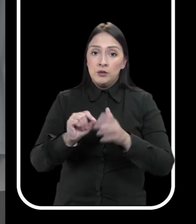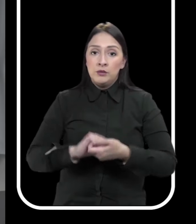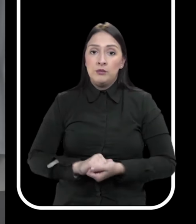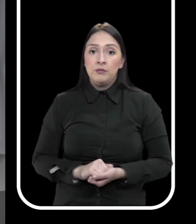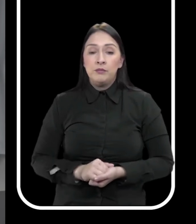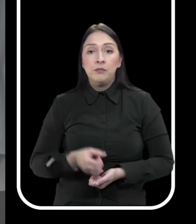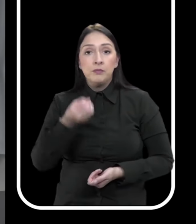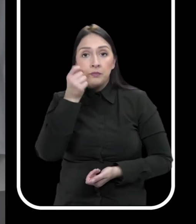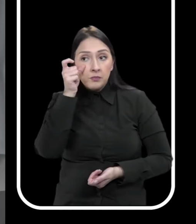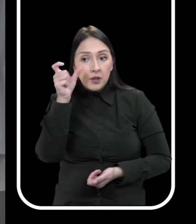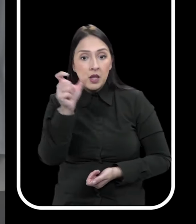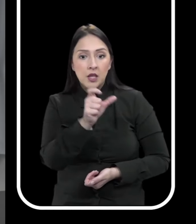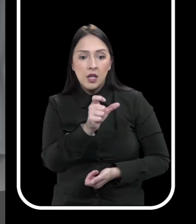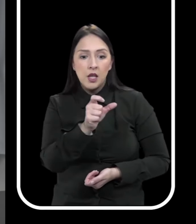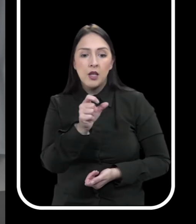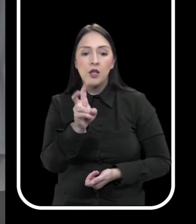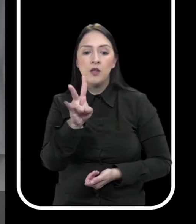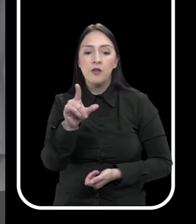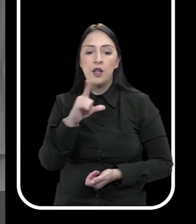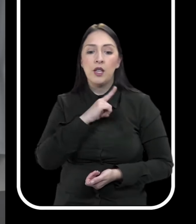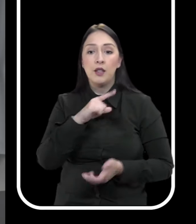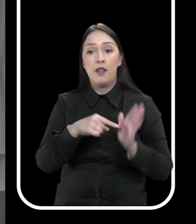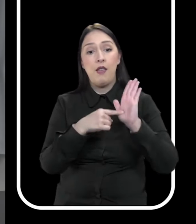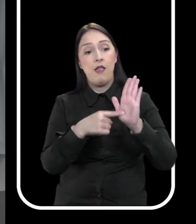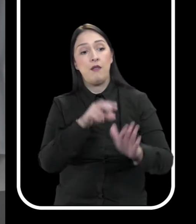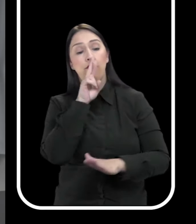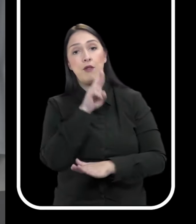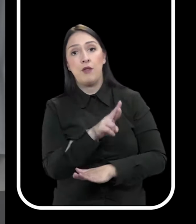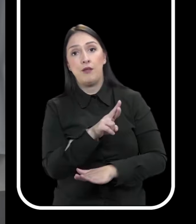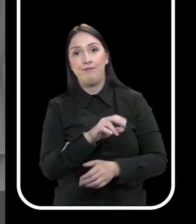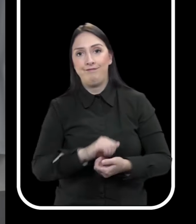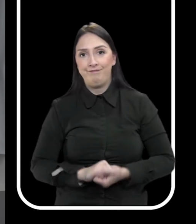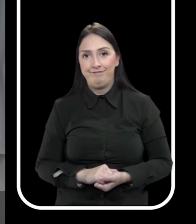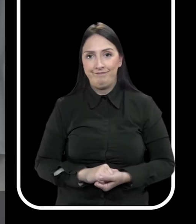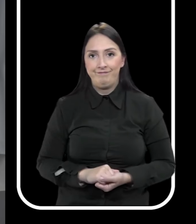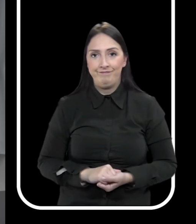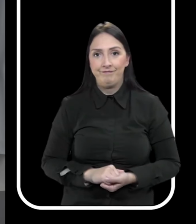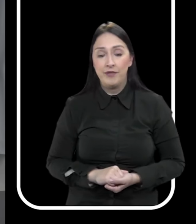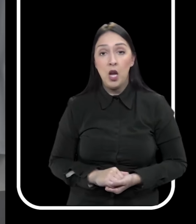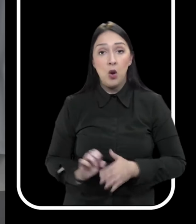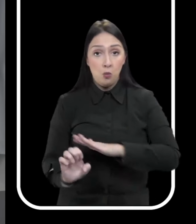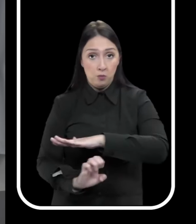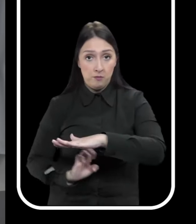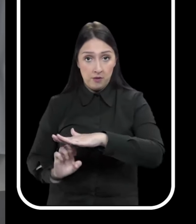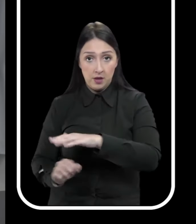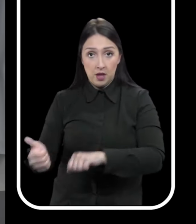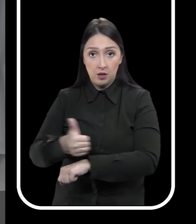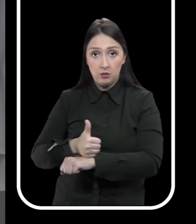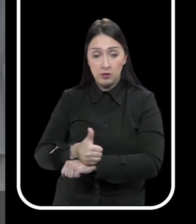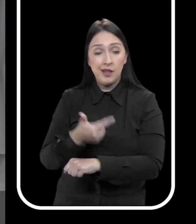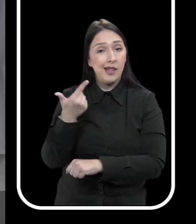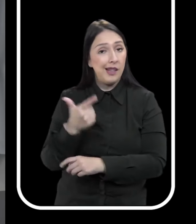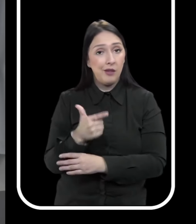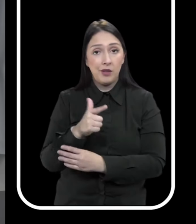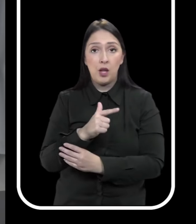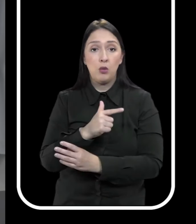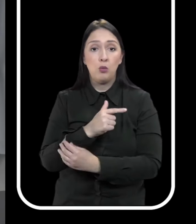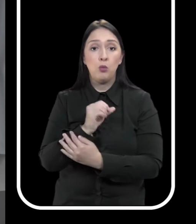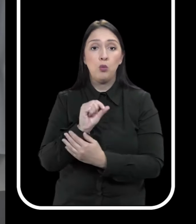mostrou bastante interessante e vai dar X de resultado. Então, veja bem, o empresário, ele